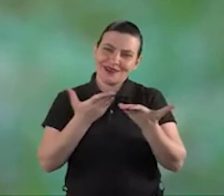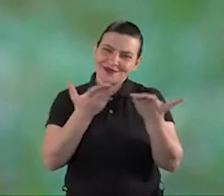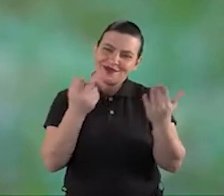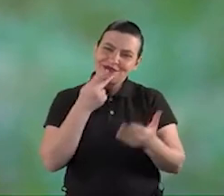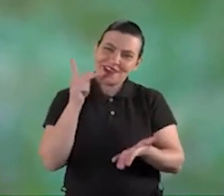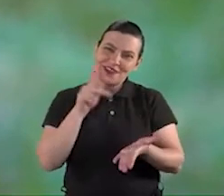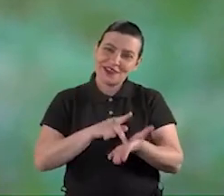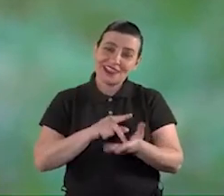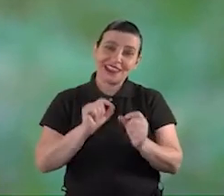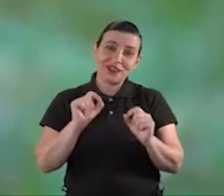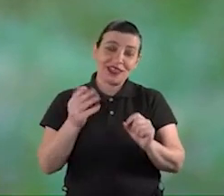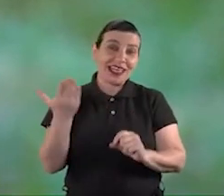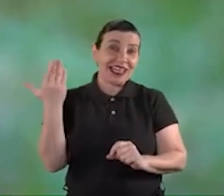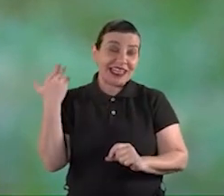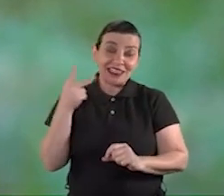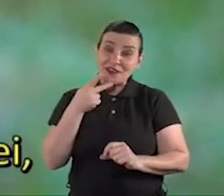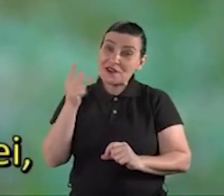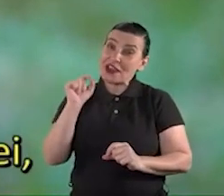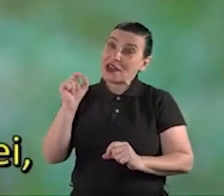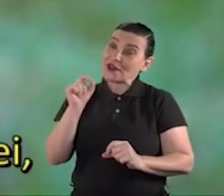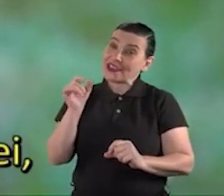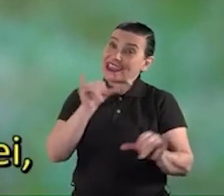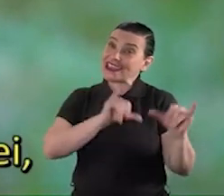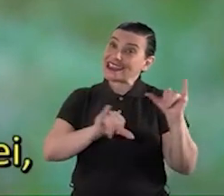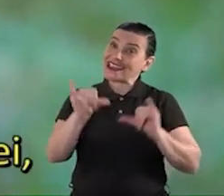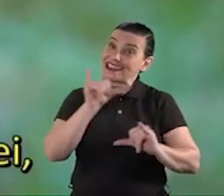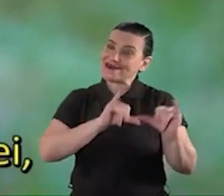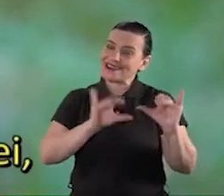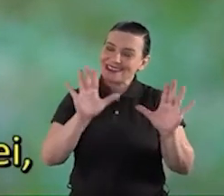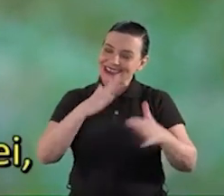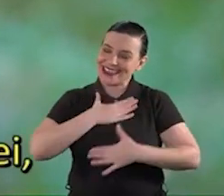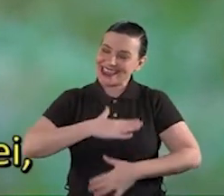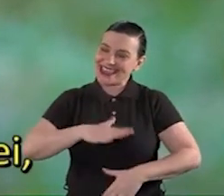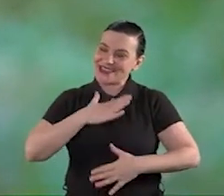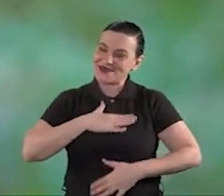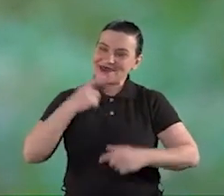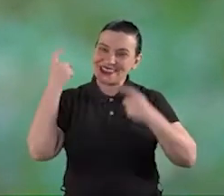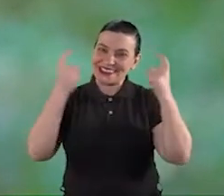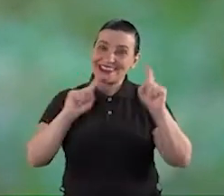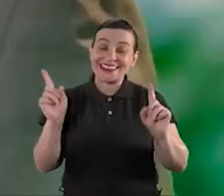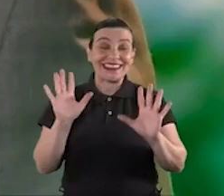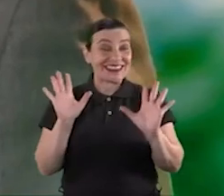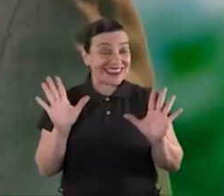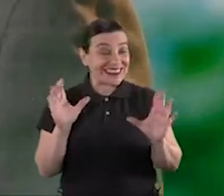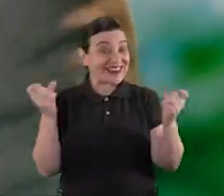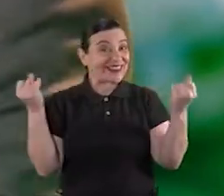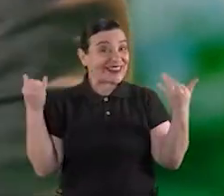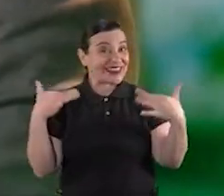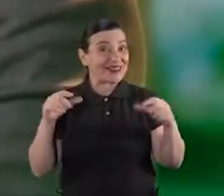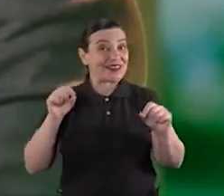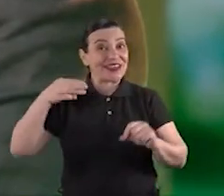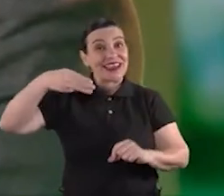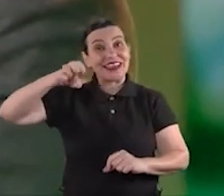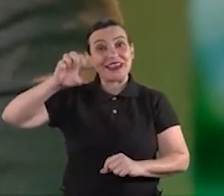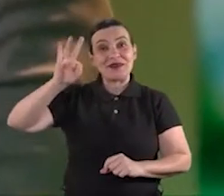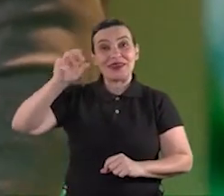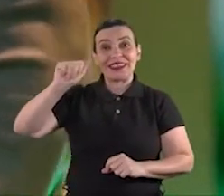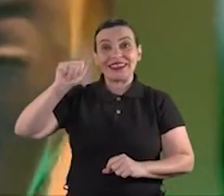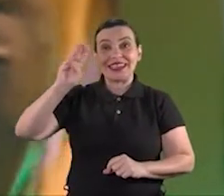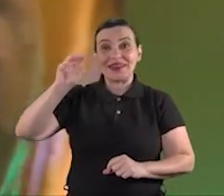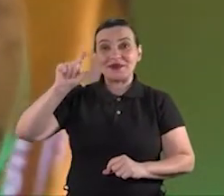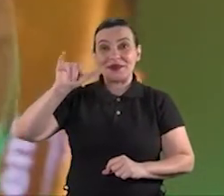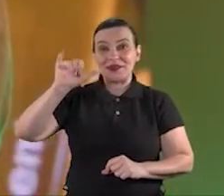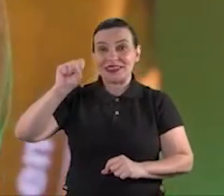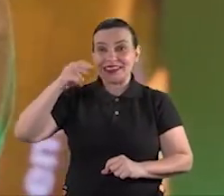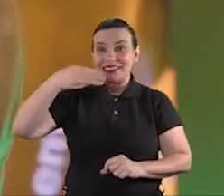injusto com você porque a primeira eu disse Ei vou falar sobre química Mas não se preocupe agora vou dizer Ei vou falar sobre metabolismo Mas